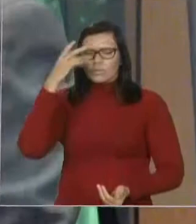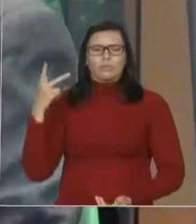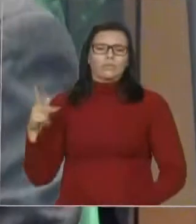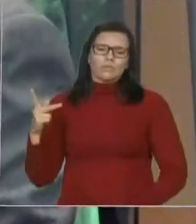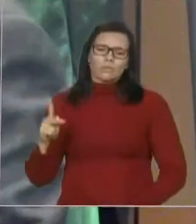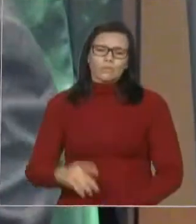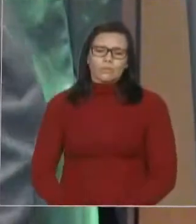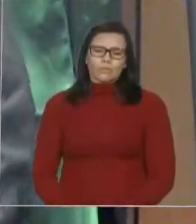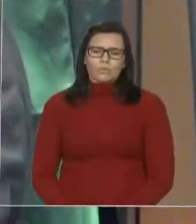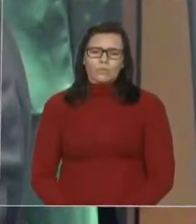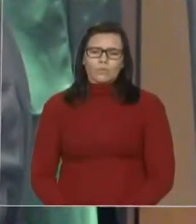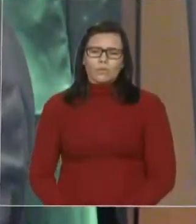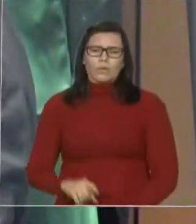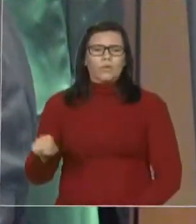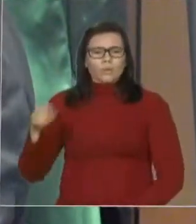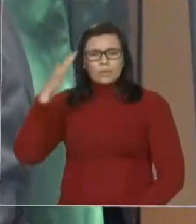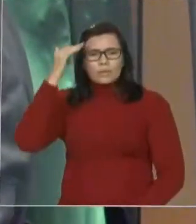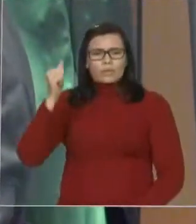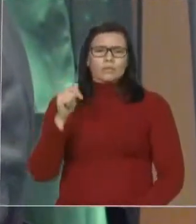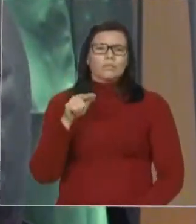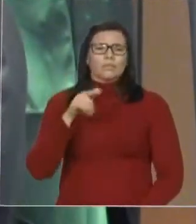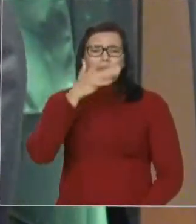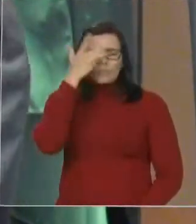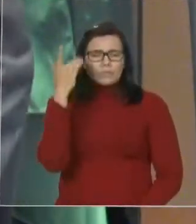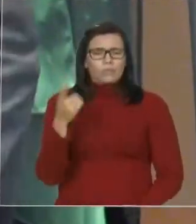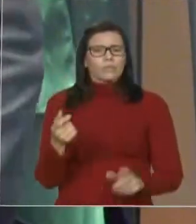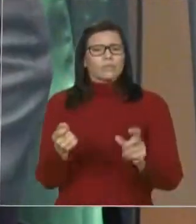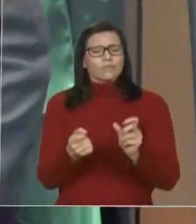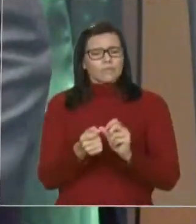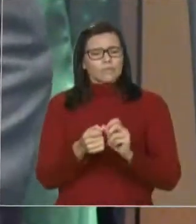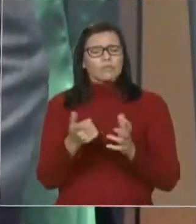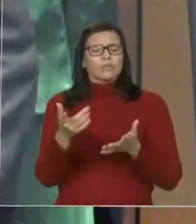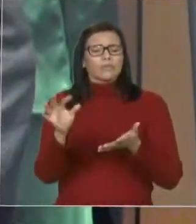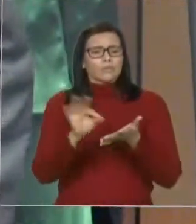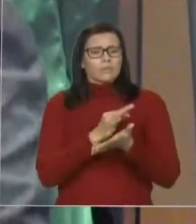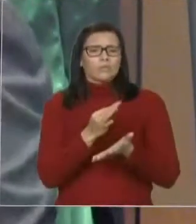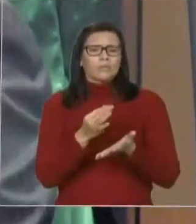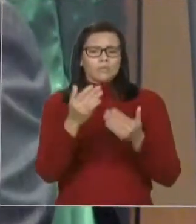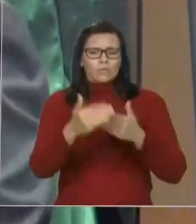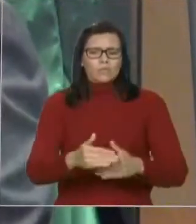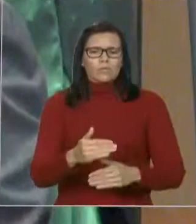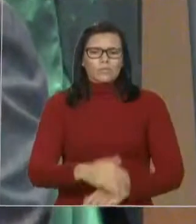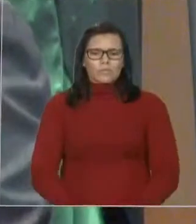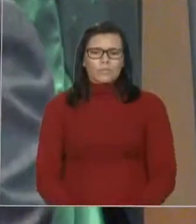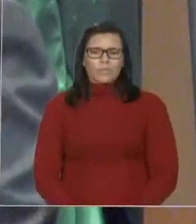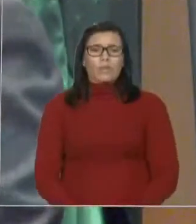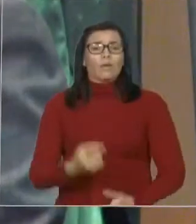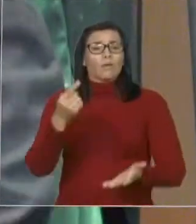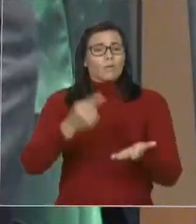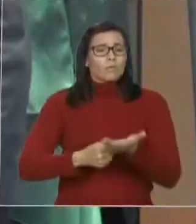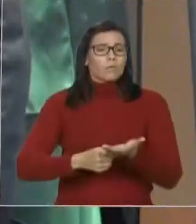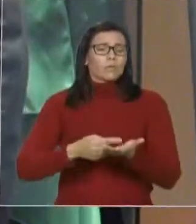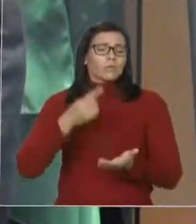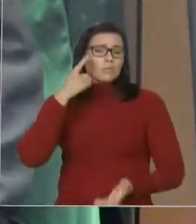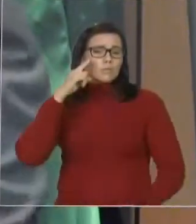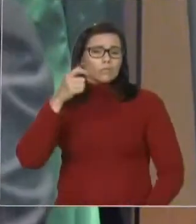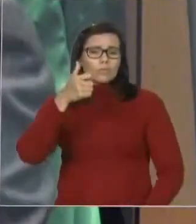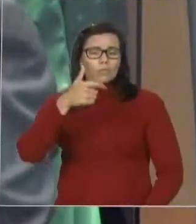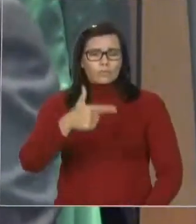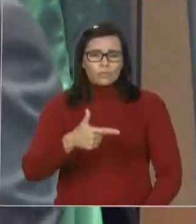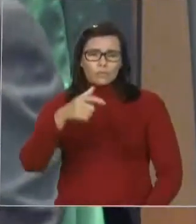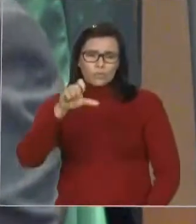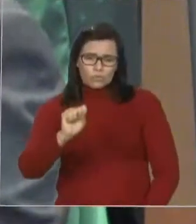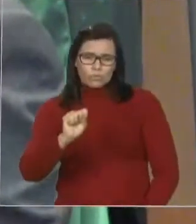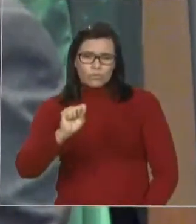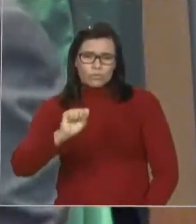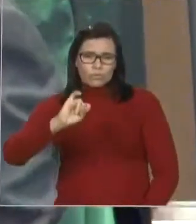prejudique os candidatos maranhenses. A prova estava programada para o dia 28 de janeiro e foi antecipada